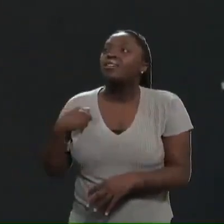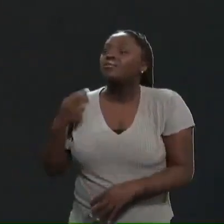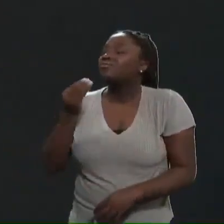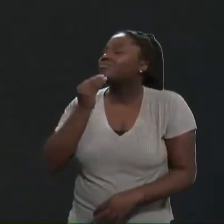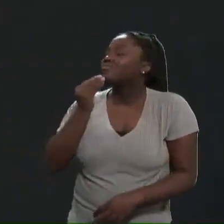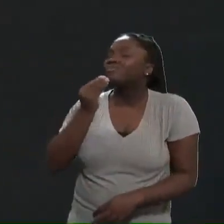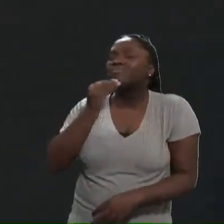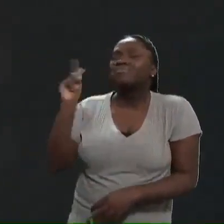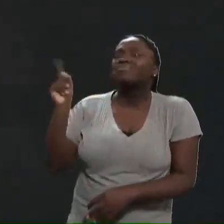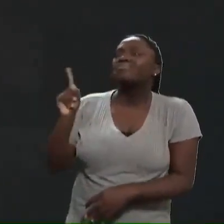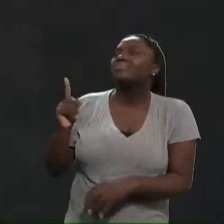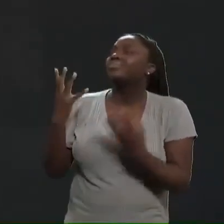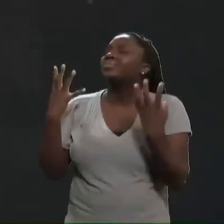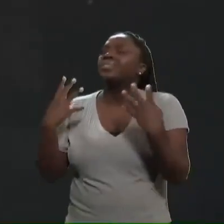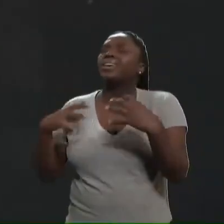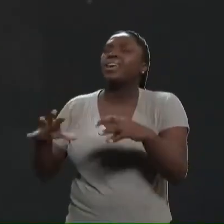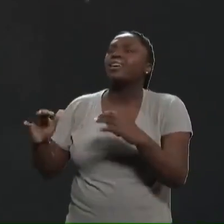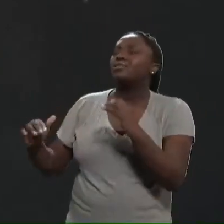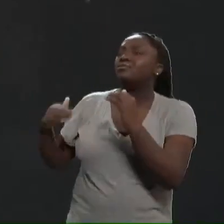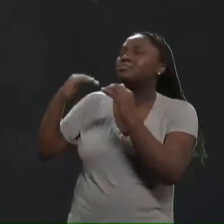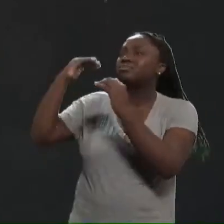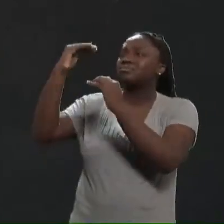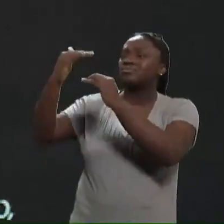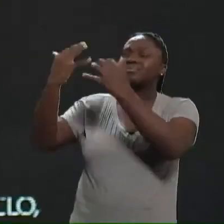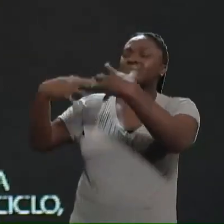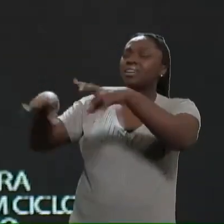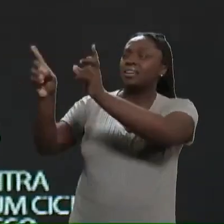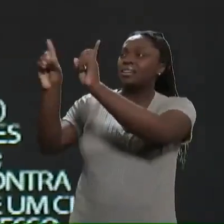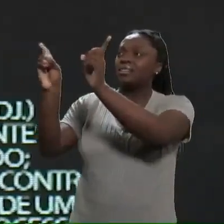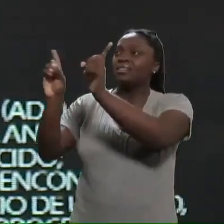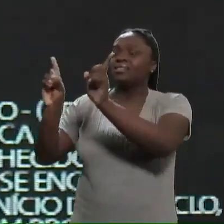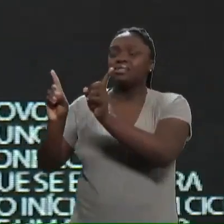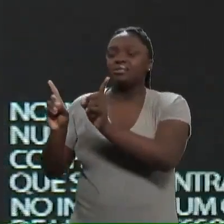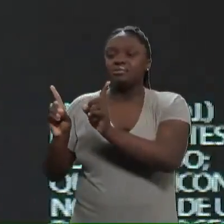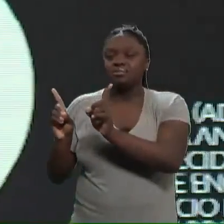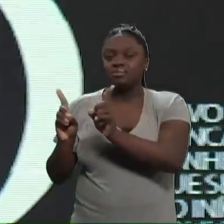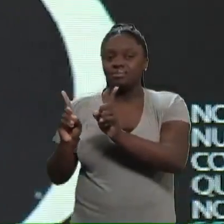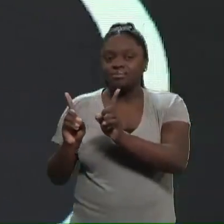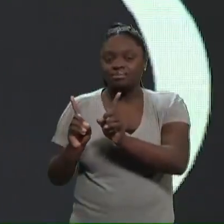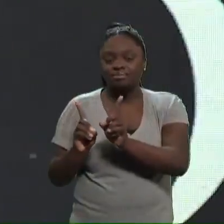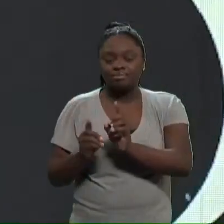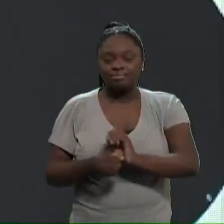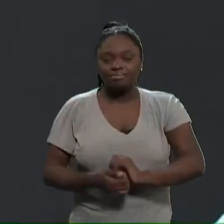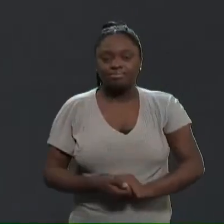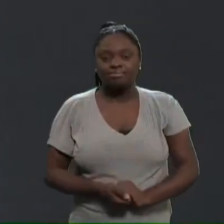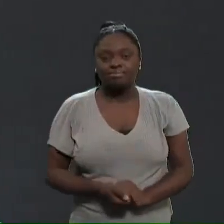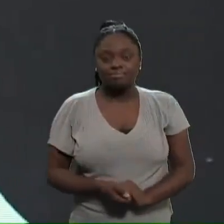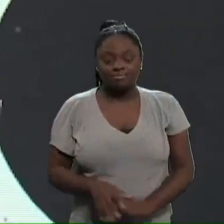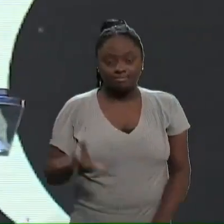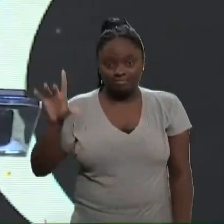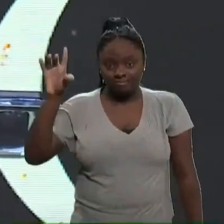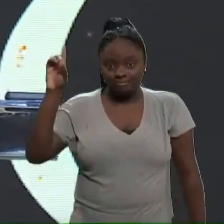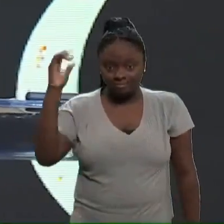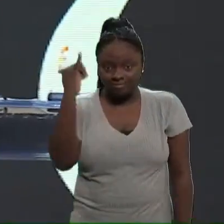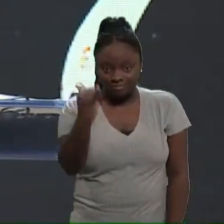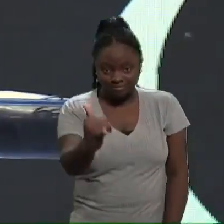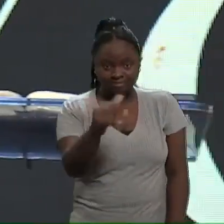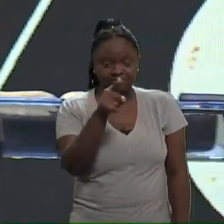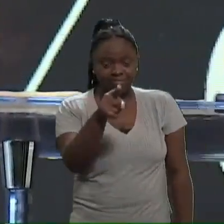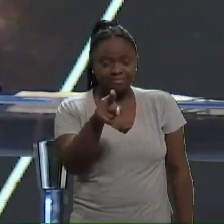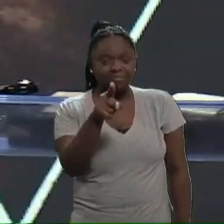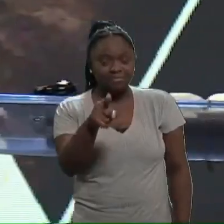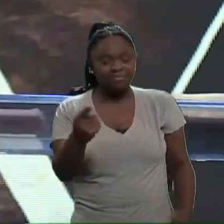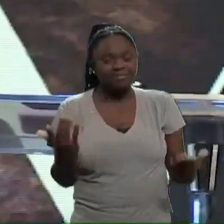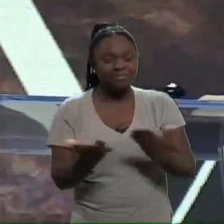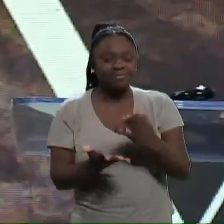desejando, eu não quero alcançar esse lugar. Deus está olhando para você e está dizendo nessa